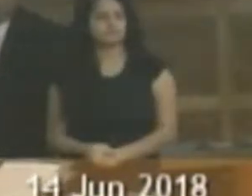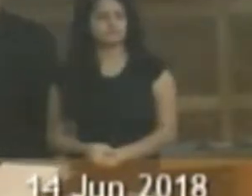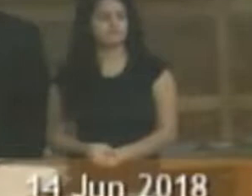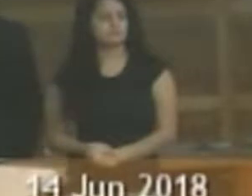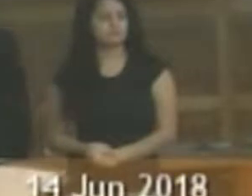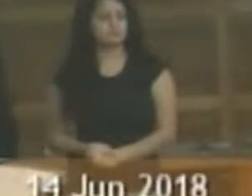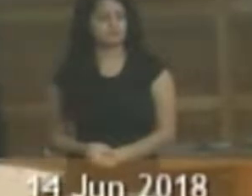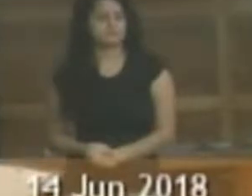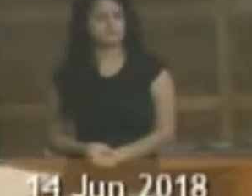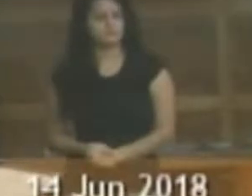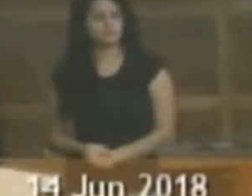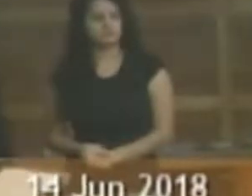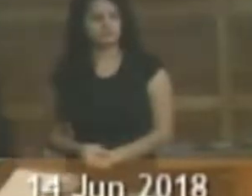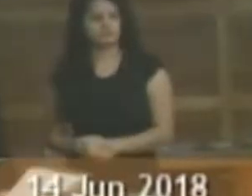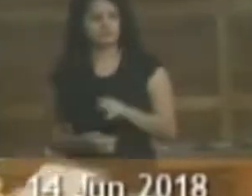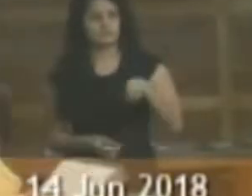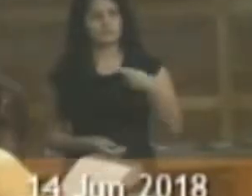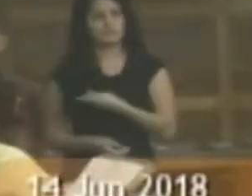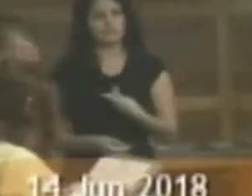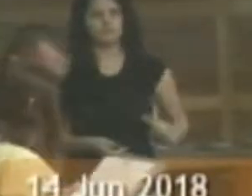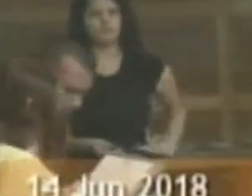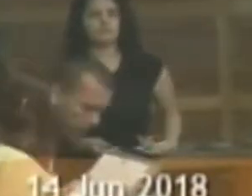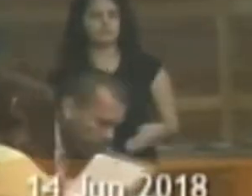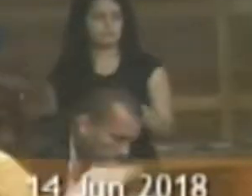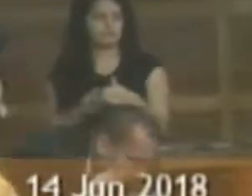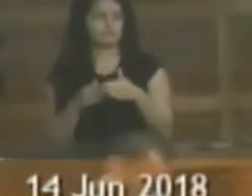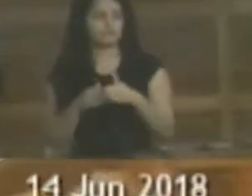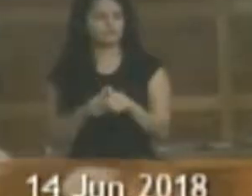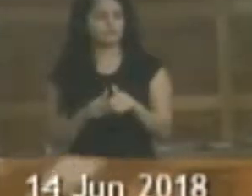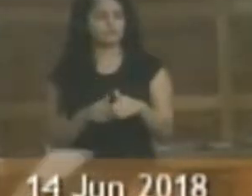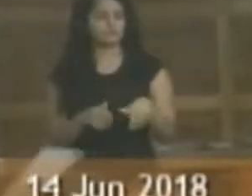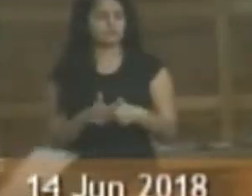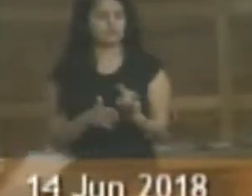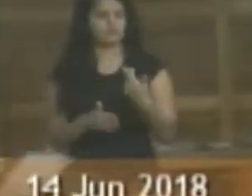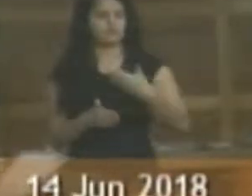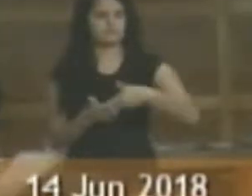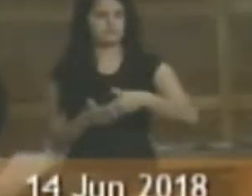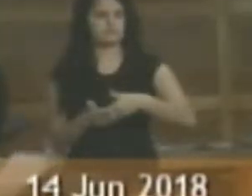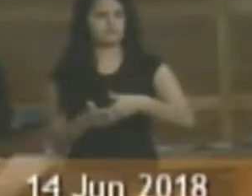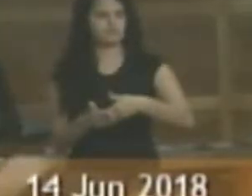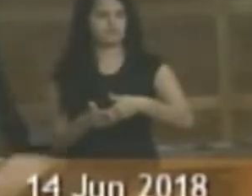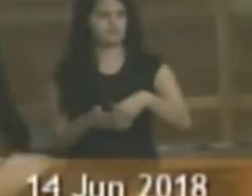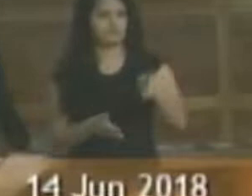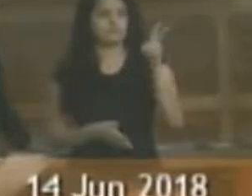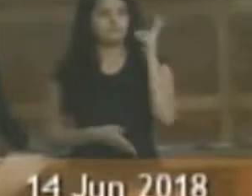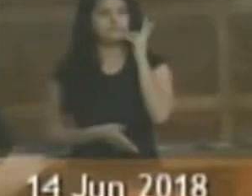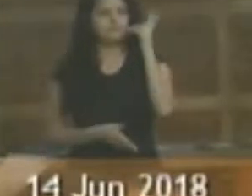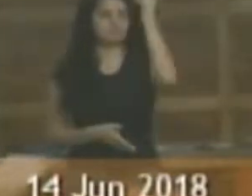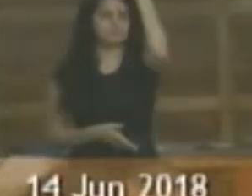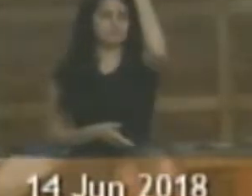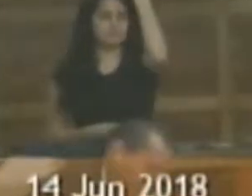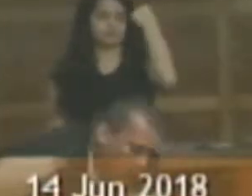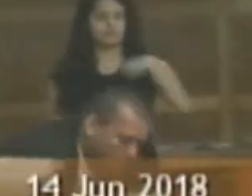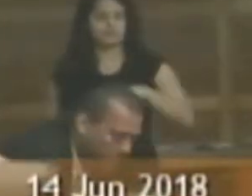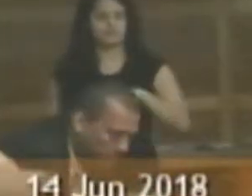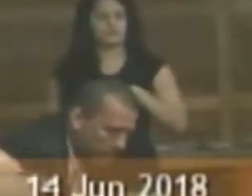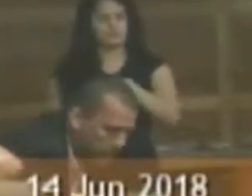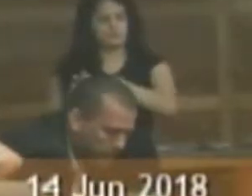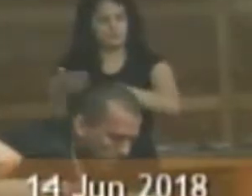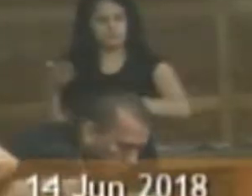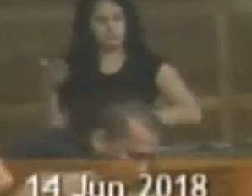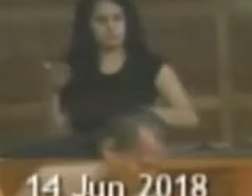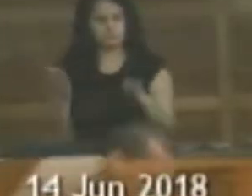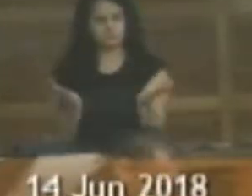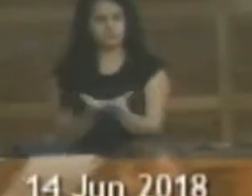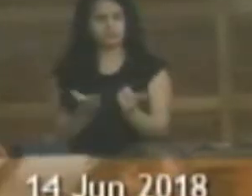Sargento Timóteo. Em seguida, o senhor presidente solicitou ao segundo secretário, vereador Marquinho Coelho, que procedesse à leitura de um